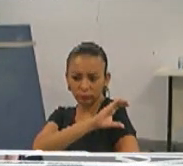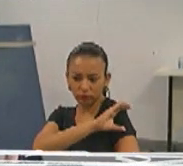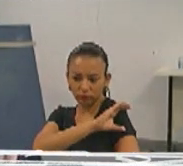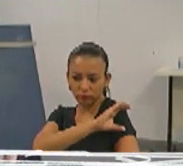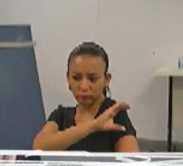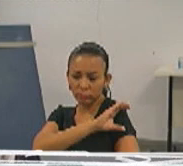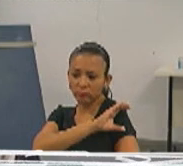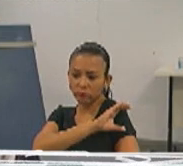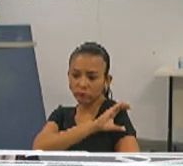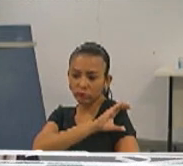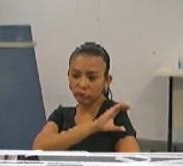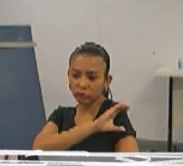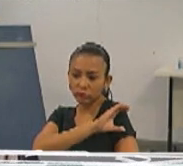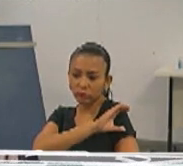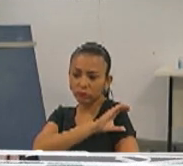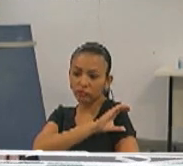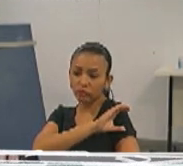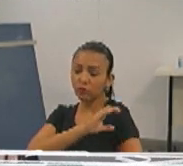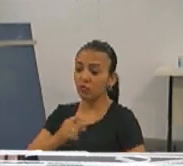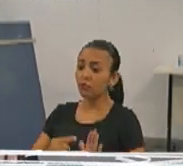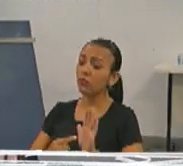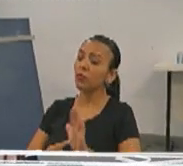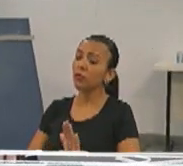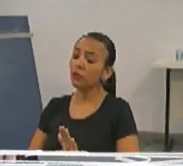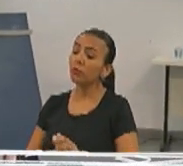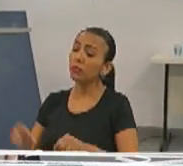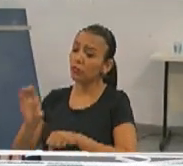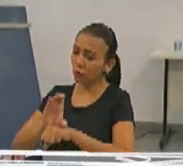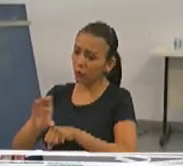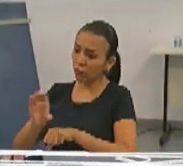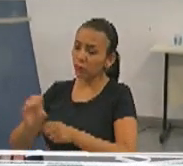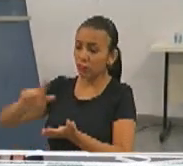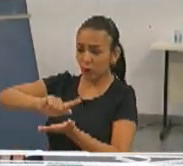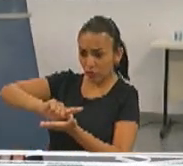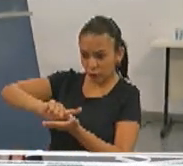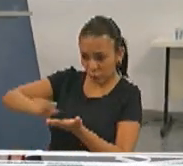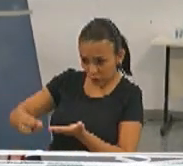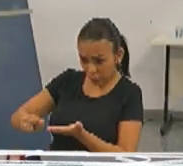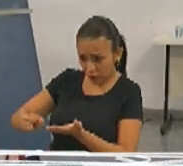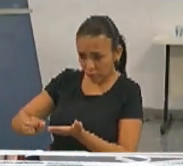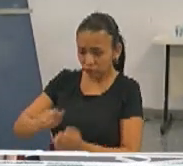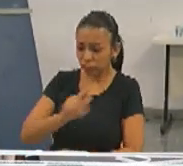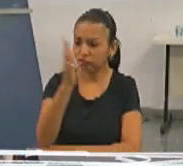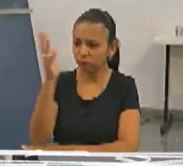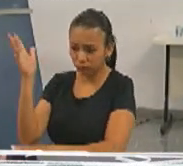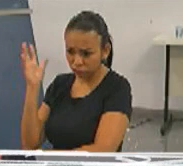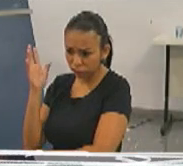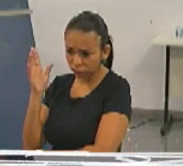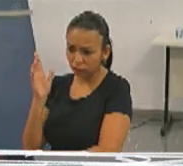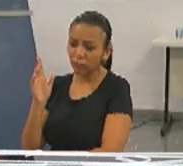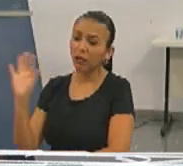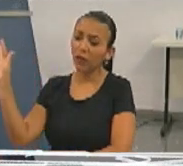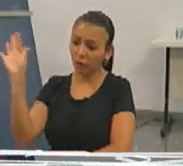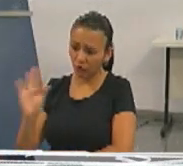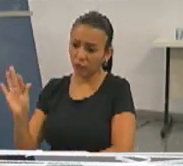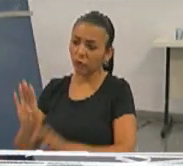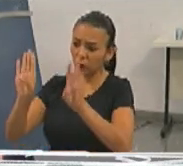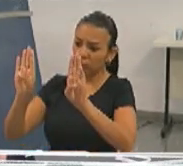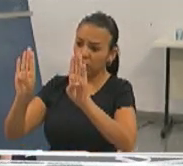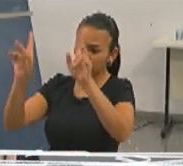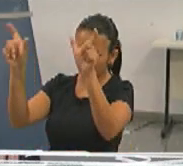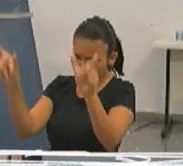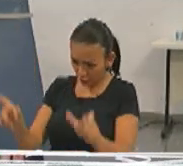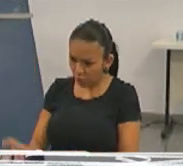fui indicada para ser coordenadora do curso de Gestão Ambiental na Faculdade de Ciências Biológicas e Ambientais, a mesma faculdade e o mesmo curso do